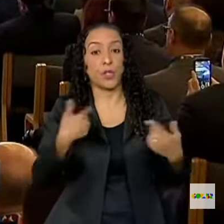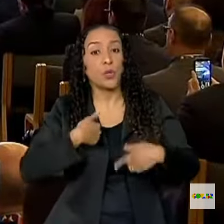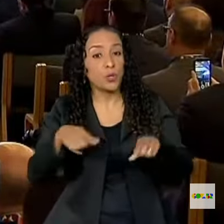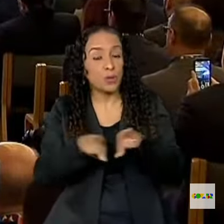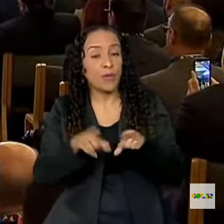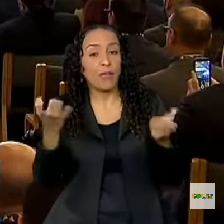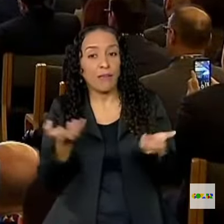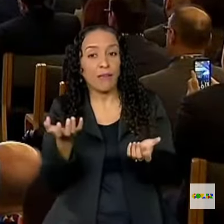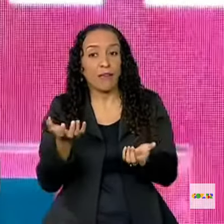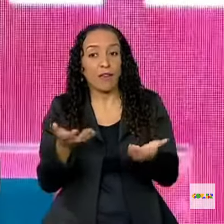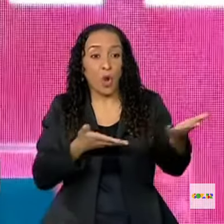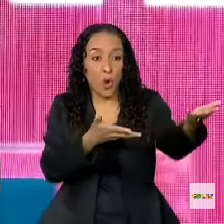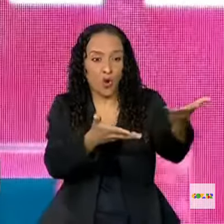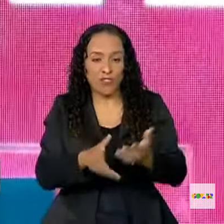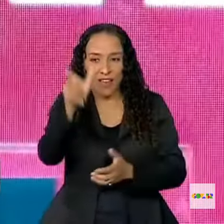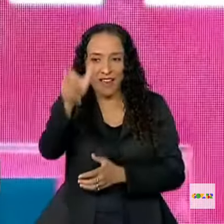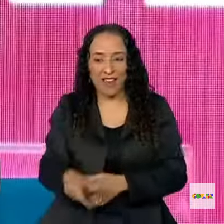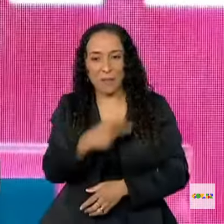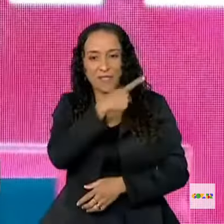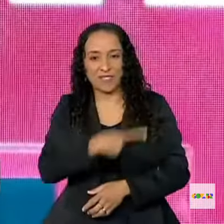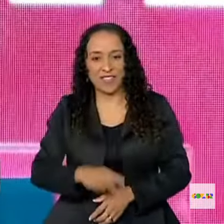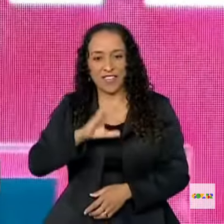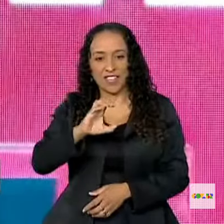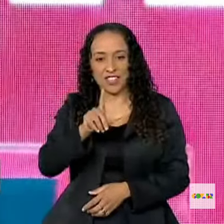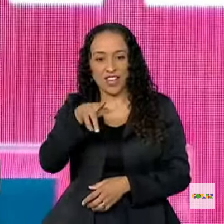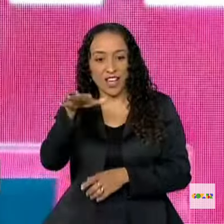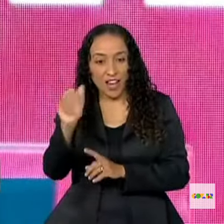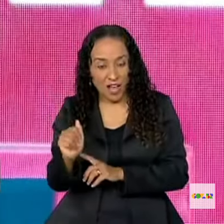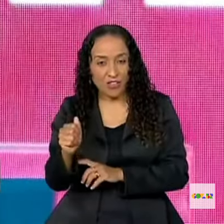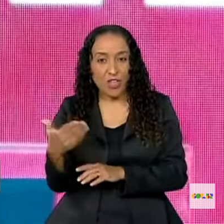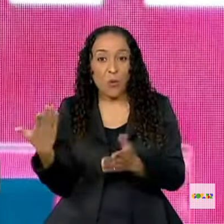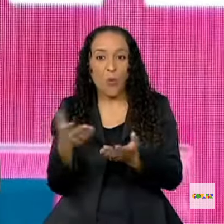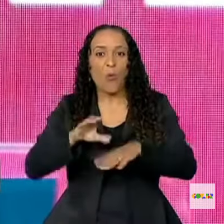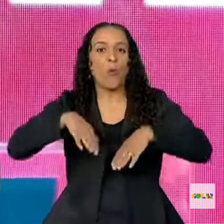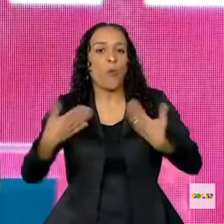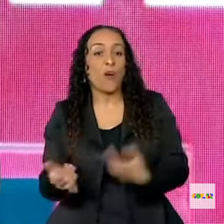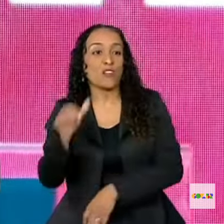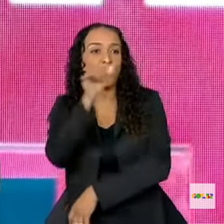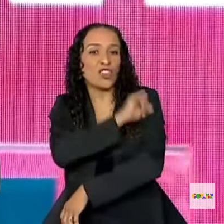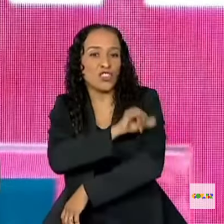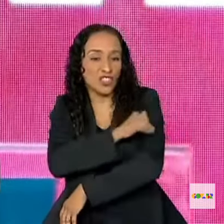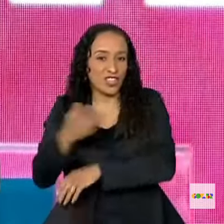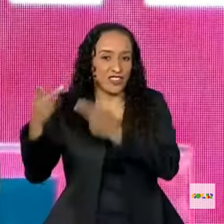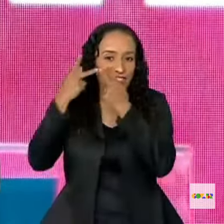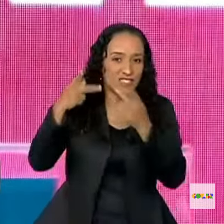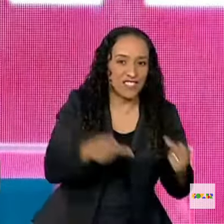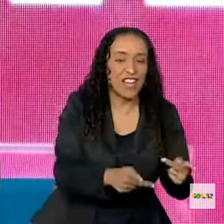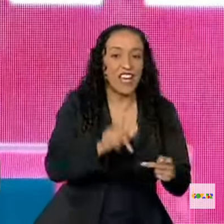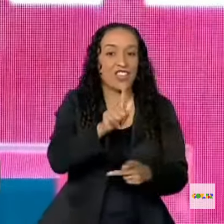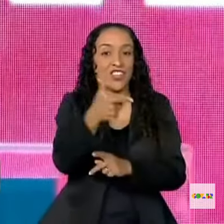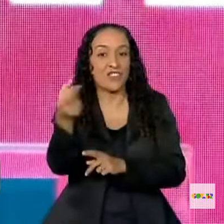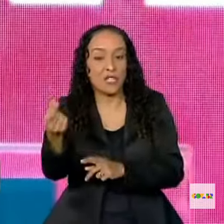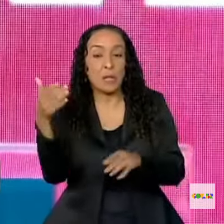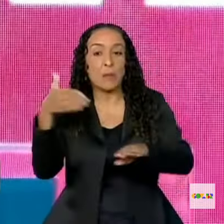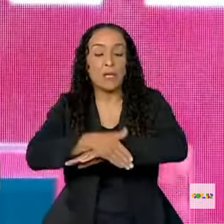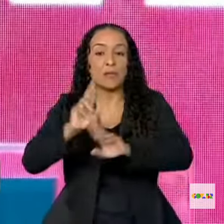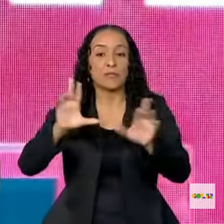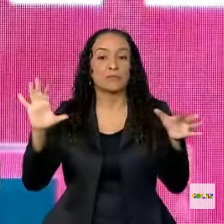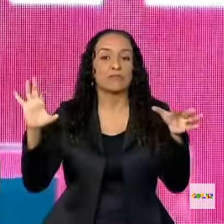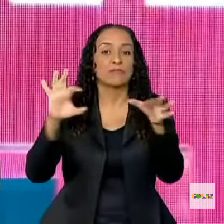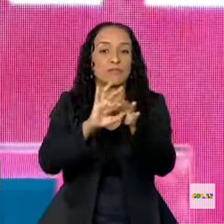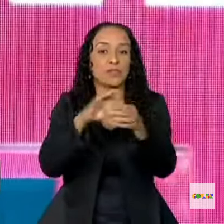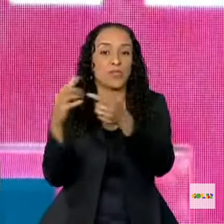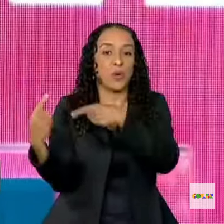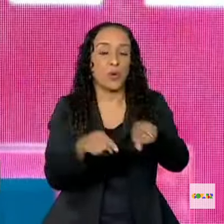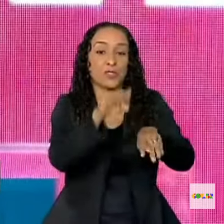Quero convidar a nossa presidenta Cláudia Quando ela for no G20 no Rio de Janeiro para que a gente participe da Aliança de combate a